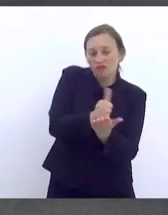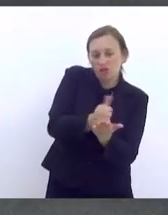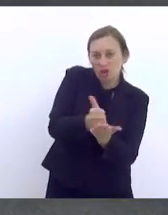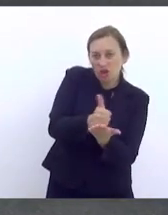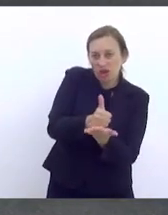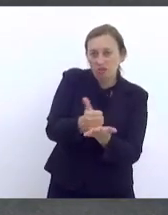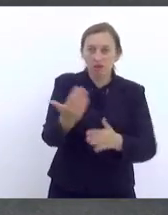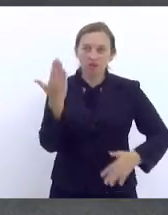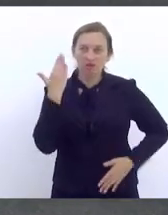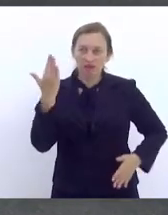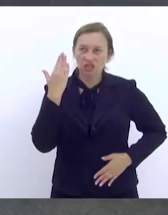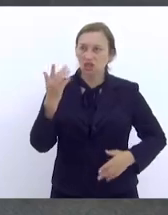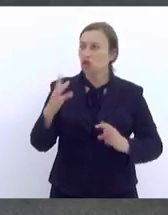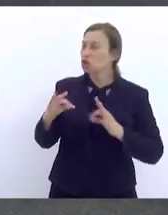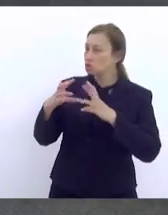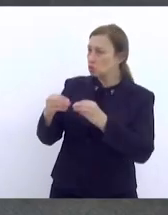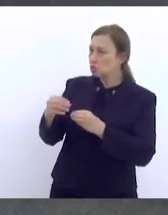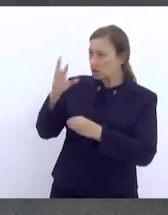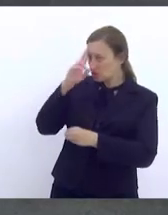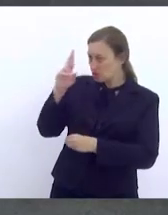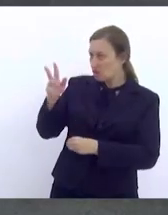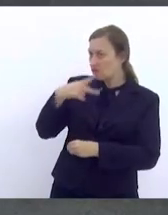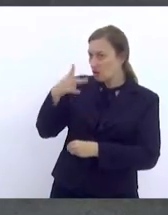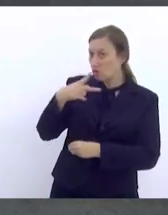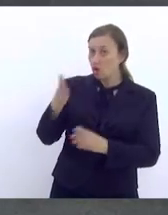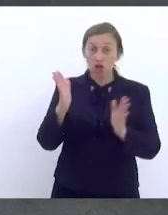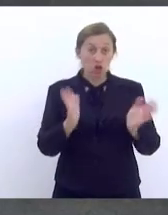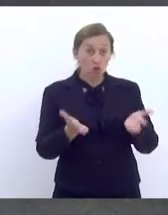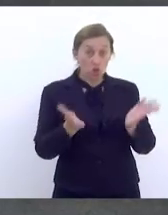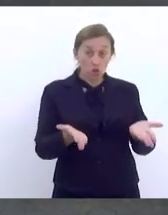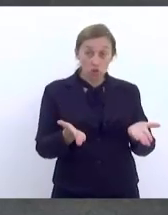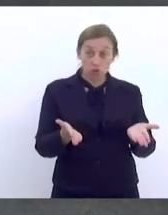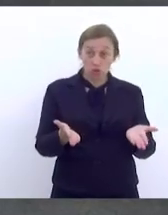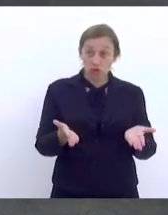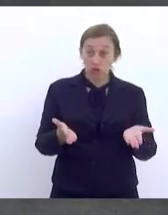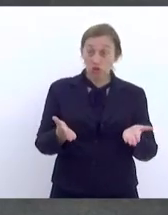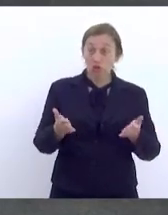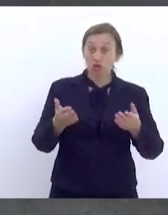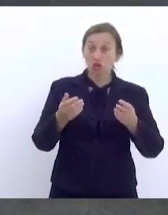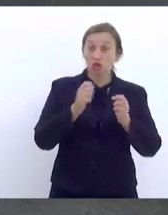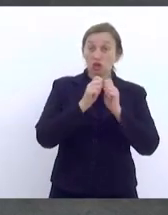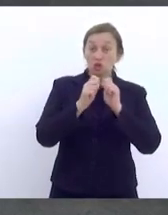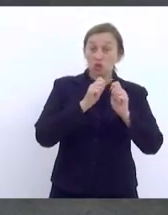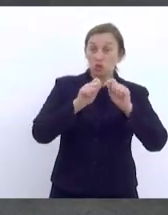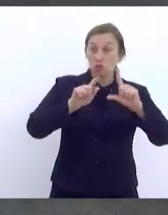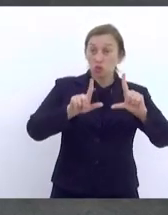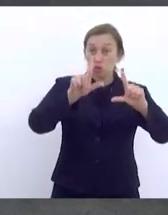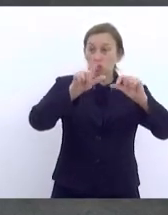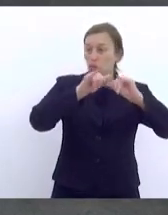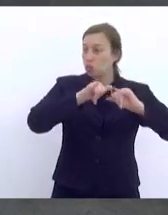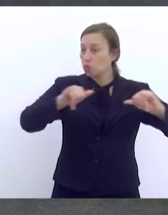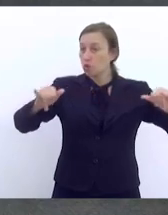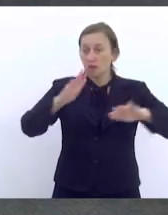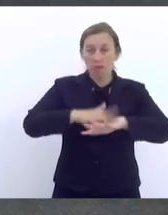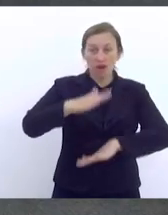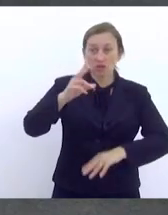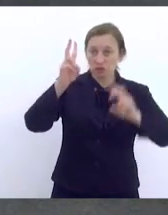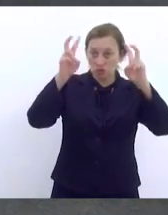que vossa excelência na rua e hoje nesse exato momento enquanto a gente discute a imprensa divulga mais um caso